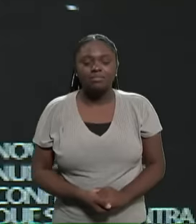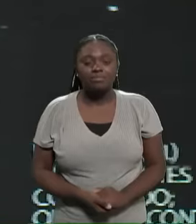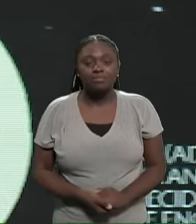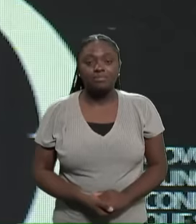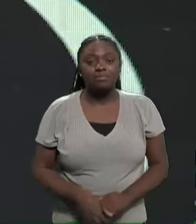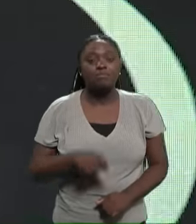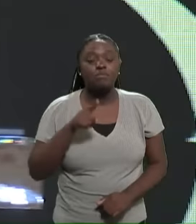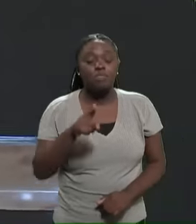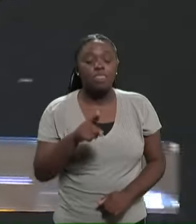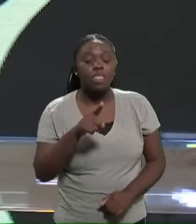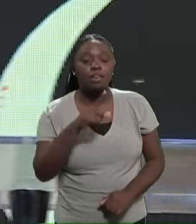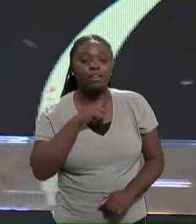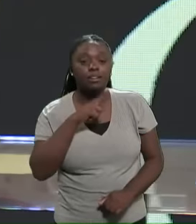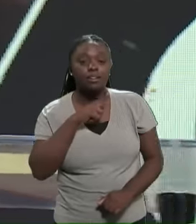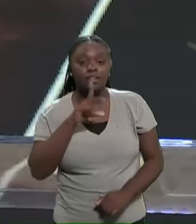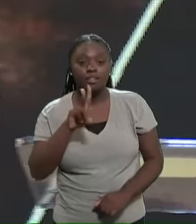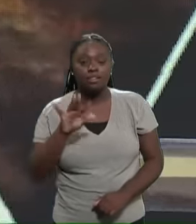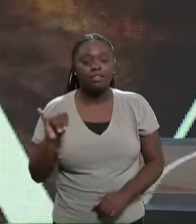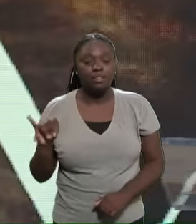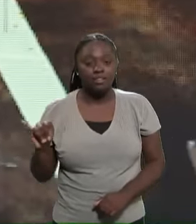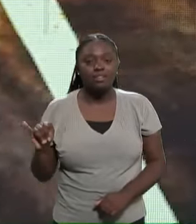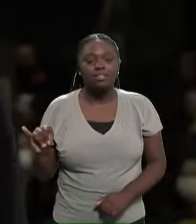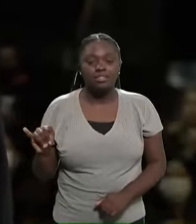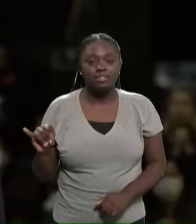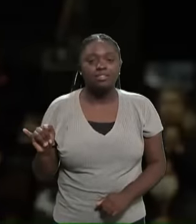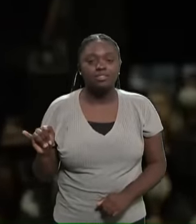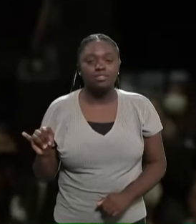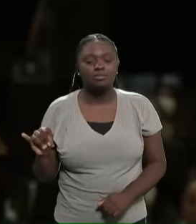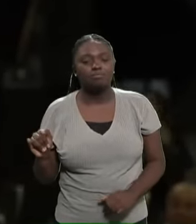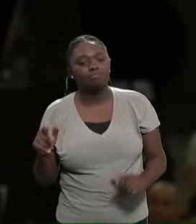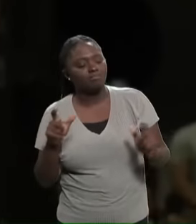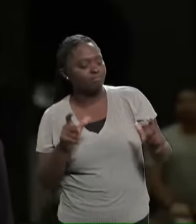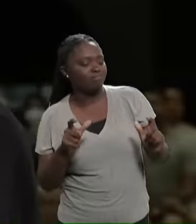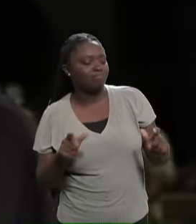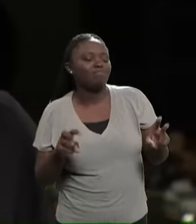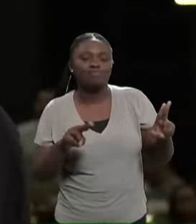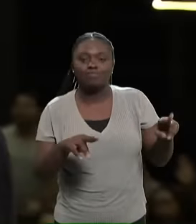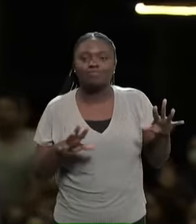Você vai passar por onde nunca passou.